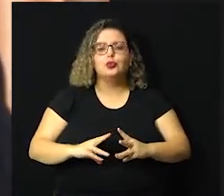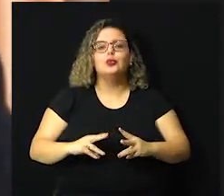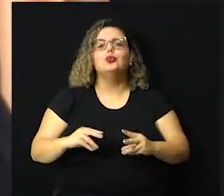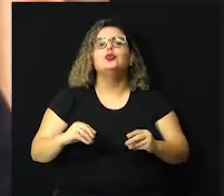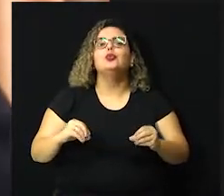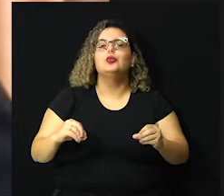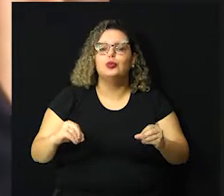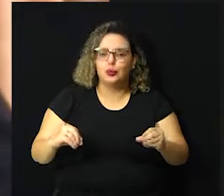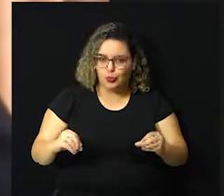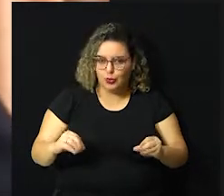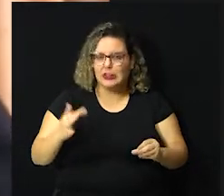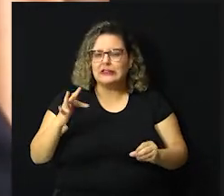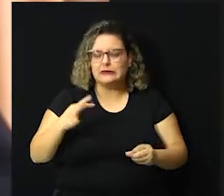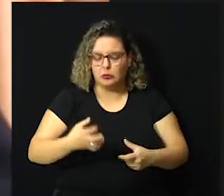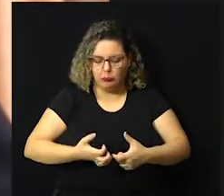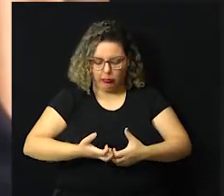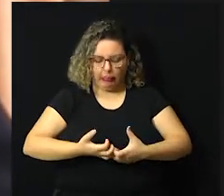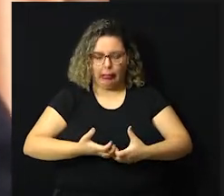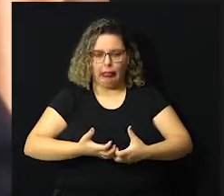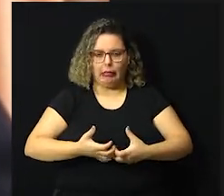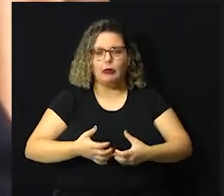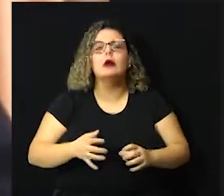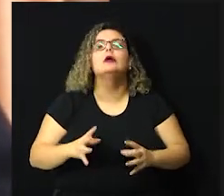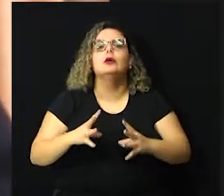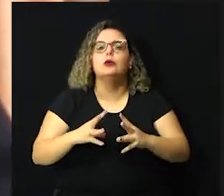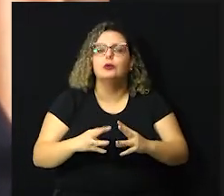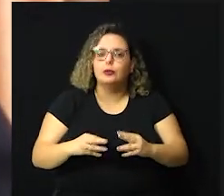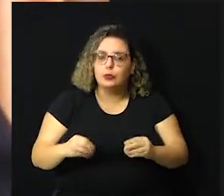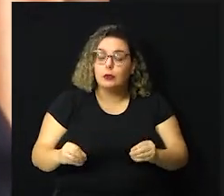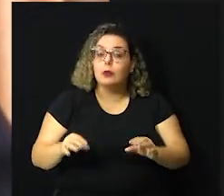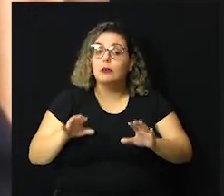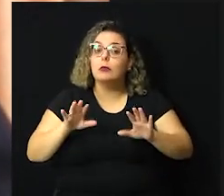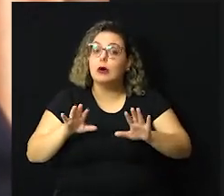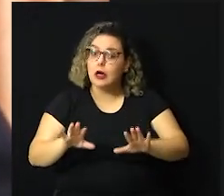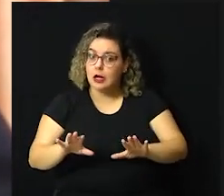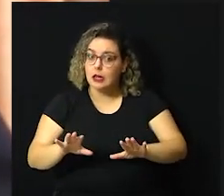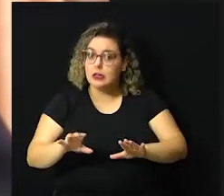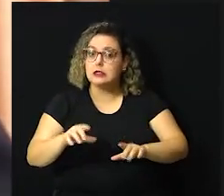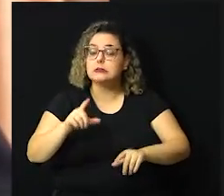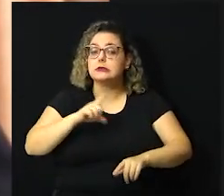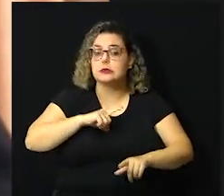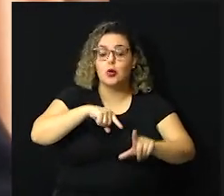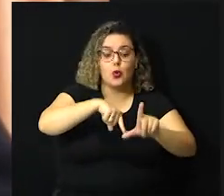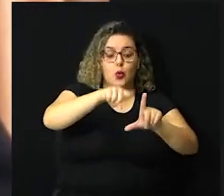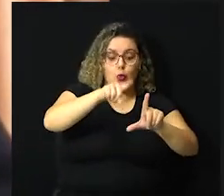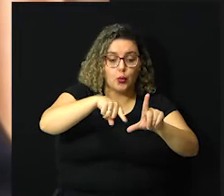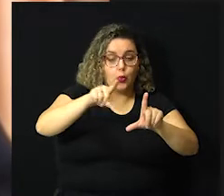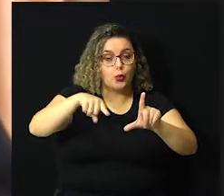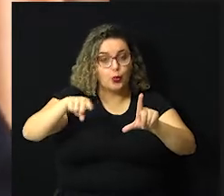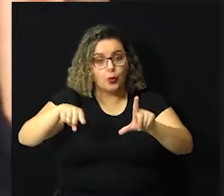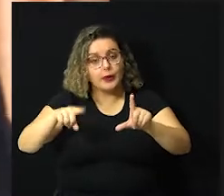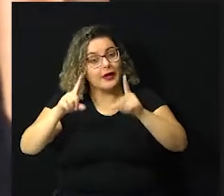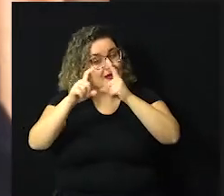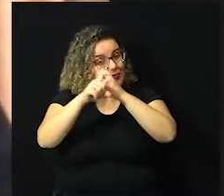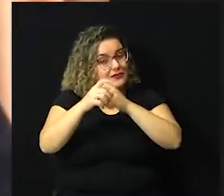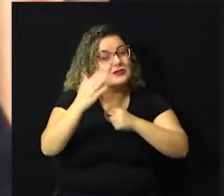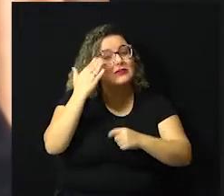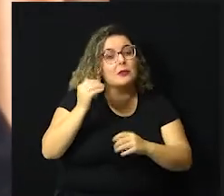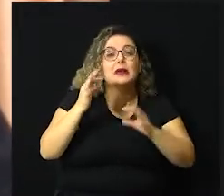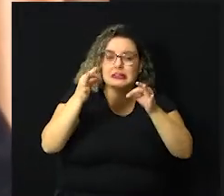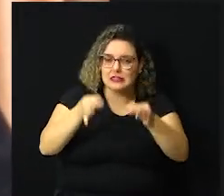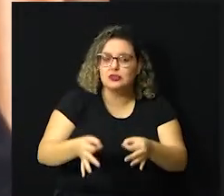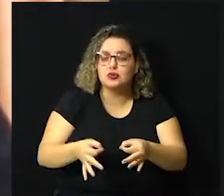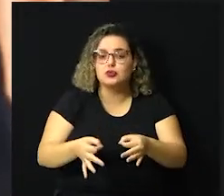dor epigástrica, aquela queimação. Só que existe uma previsão estatística, e isso é difícil de mensurar, de alguns